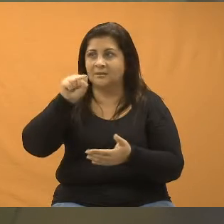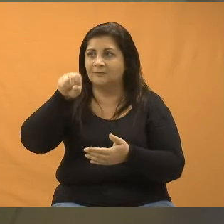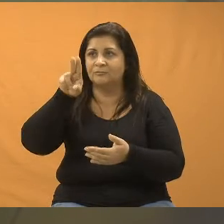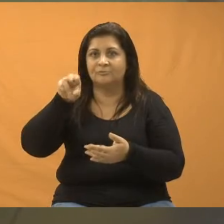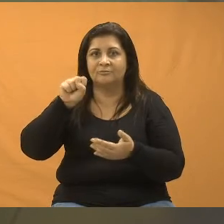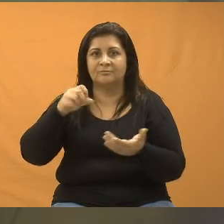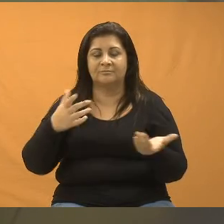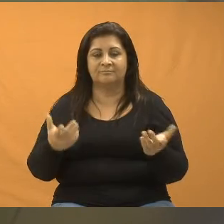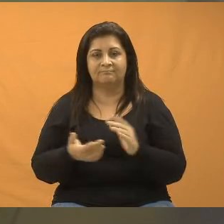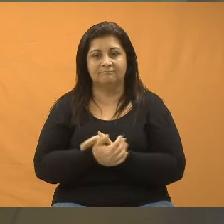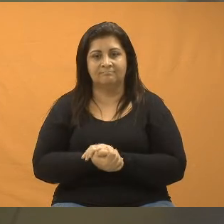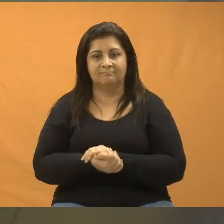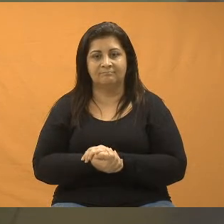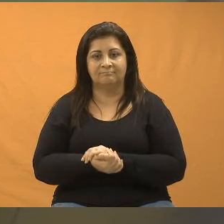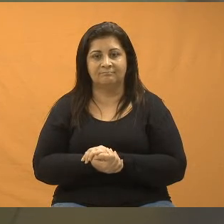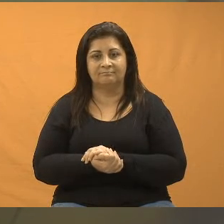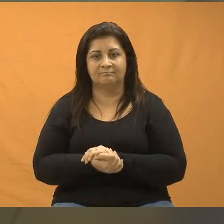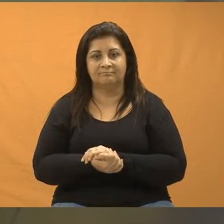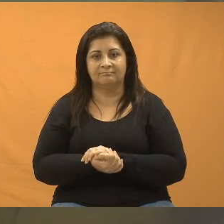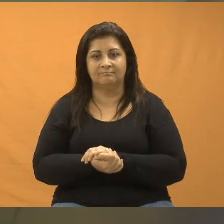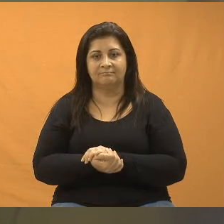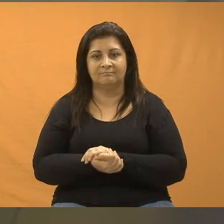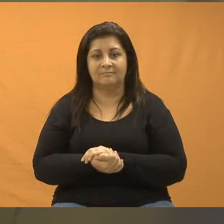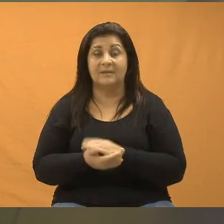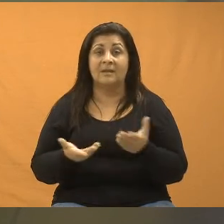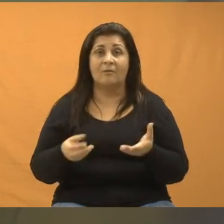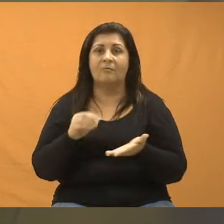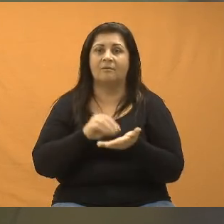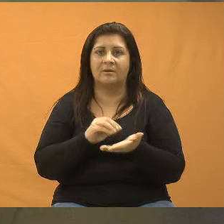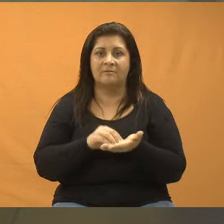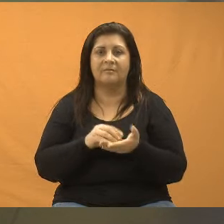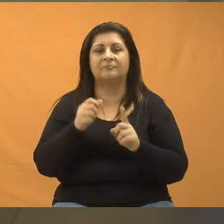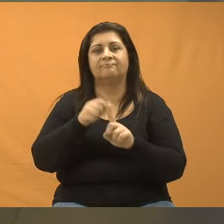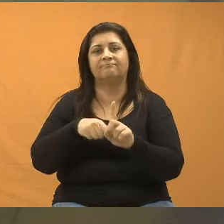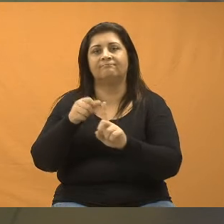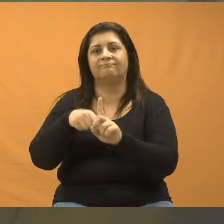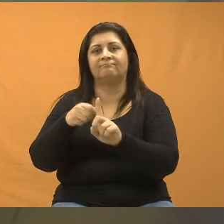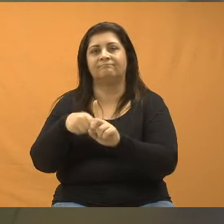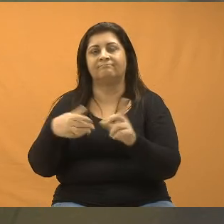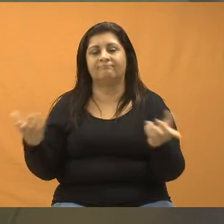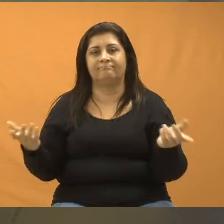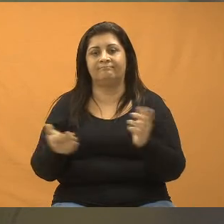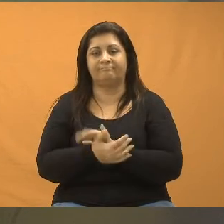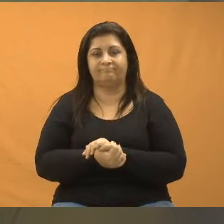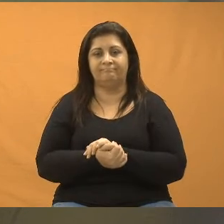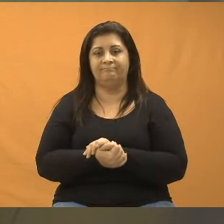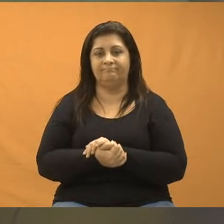União. E é exatamente o déficit mensal que nós temos hoje na Santa Casa de